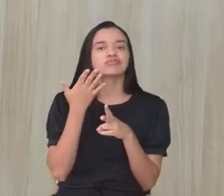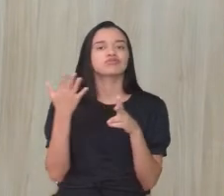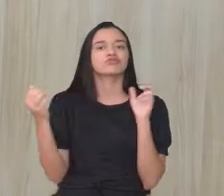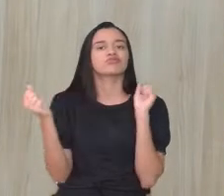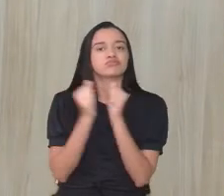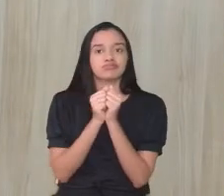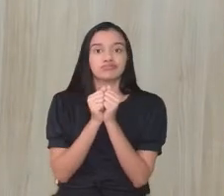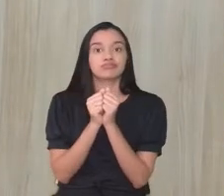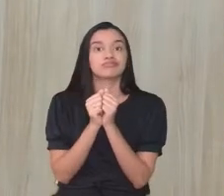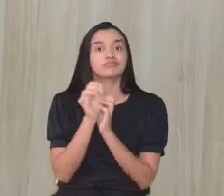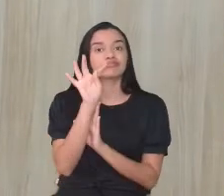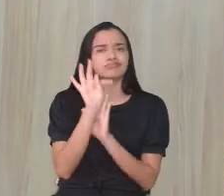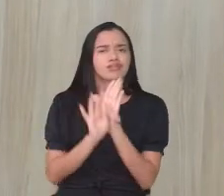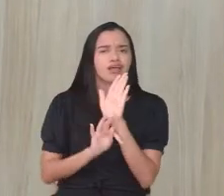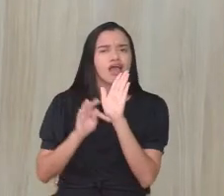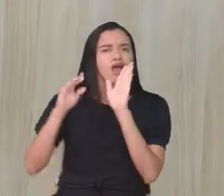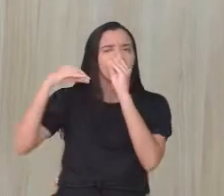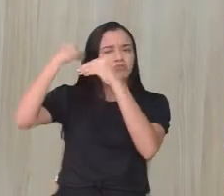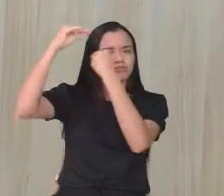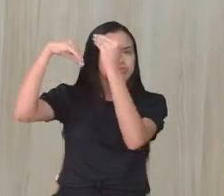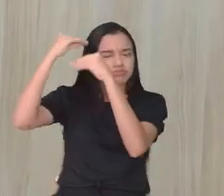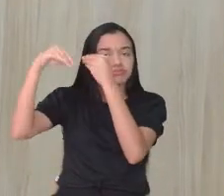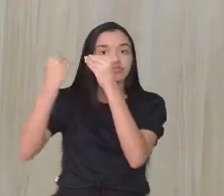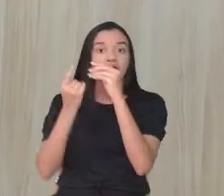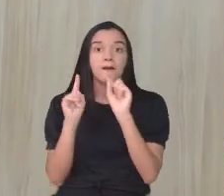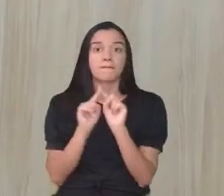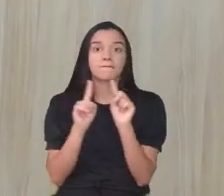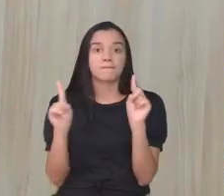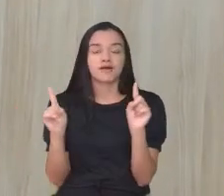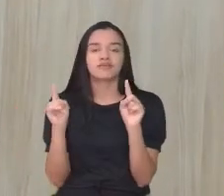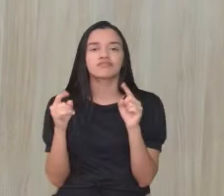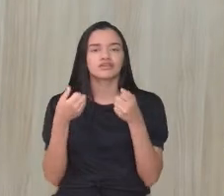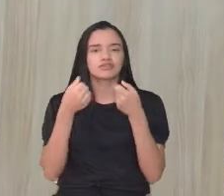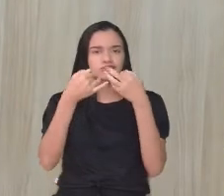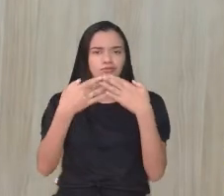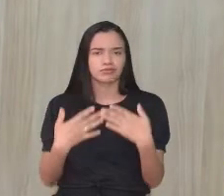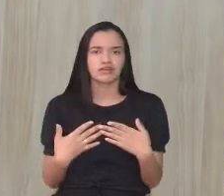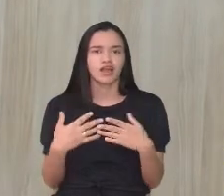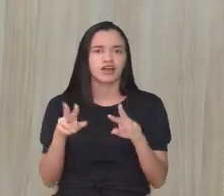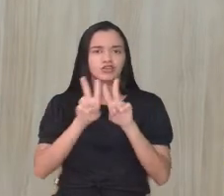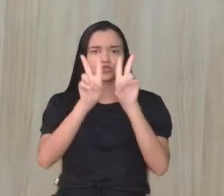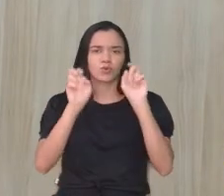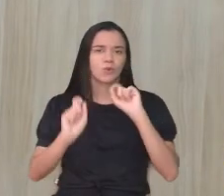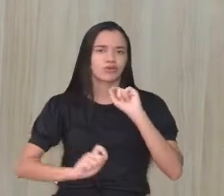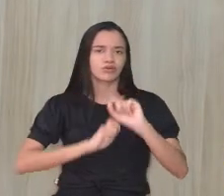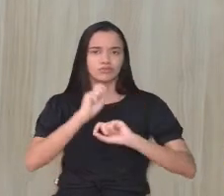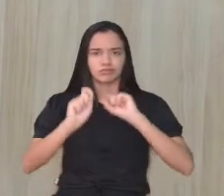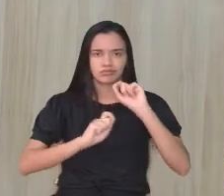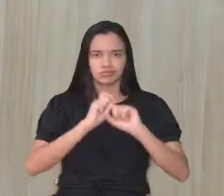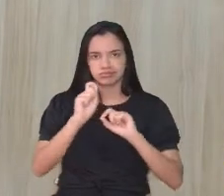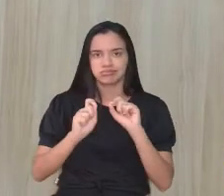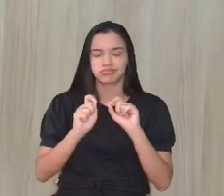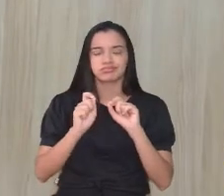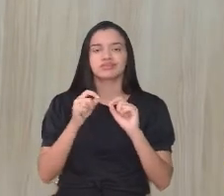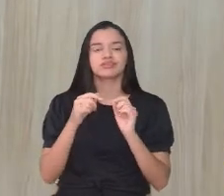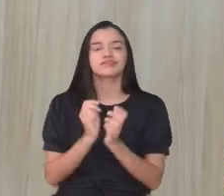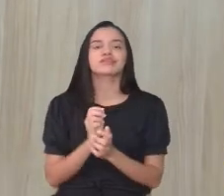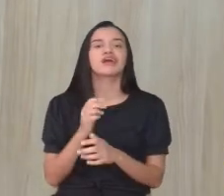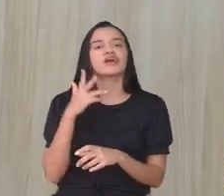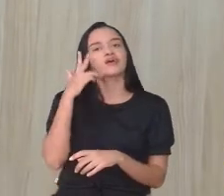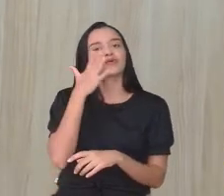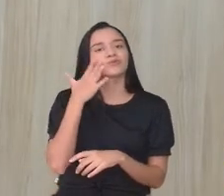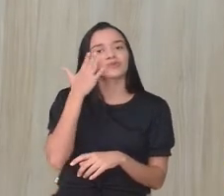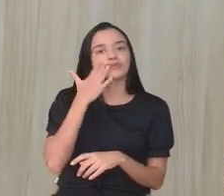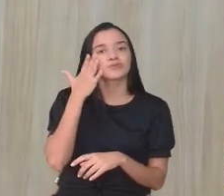do texto. Mas a gente vai explicar aqui ao longo da aula e conversando sobre o que é, sobre o que são, na verdade, as vozes